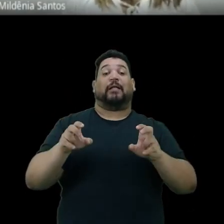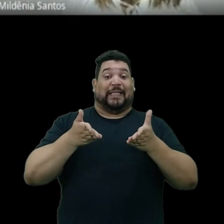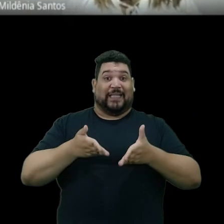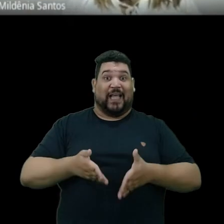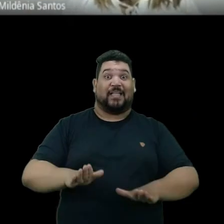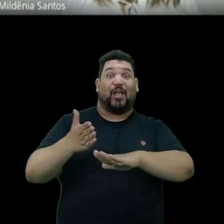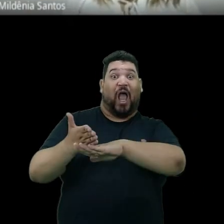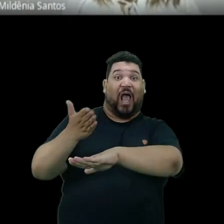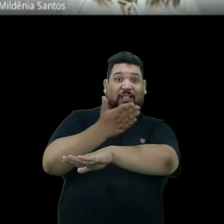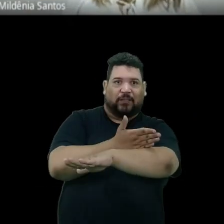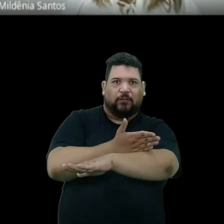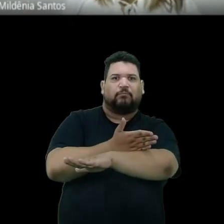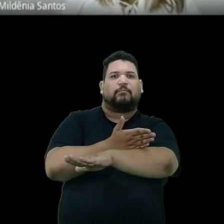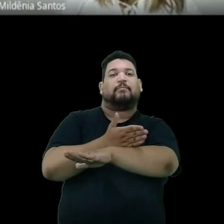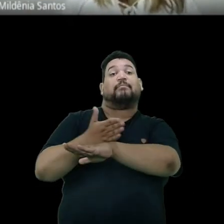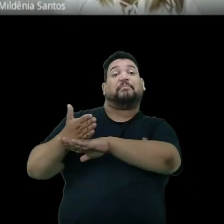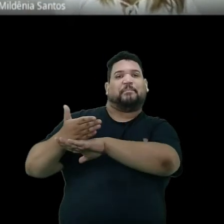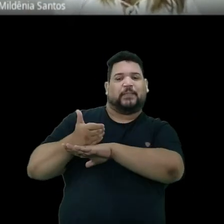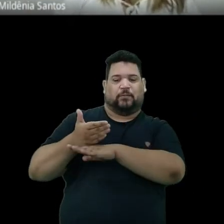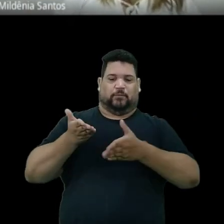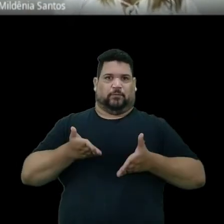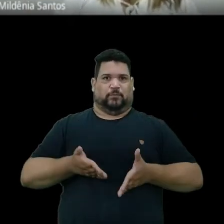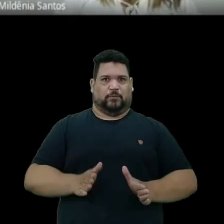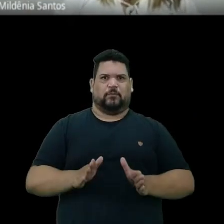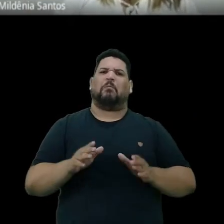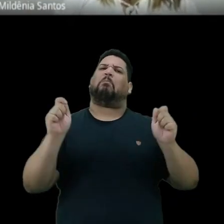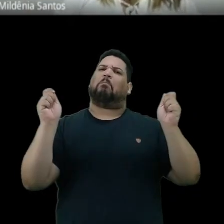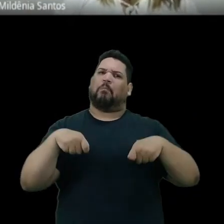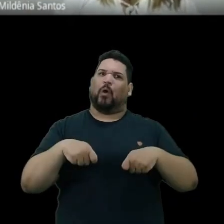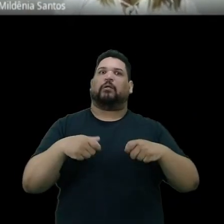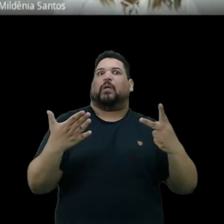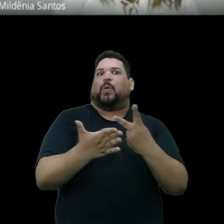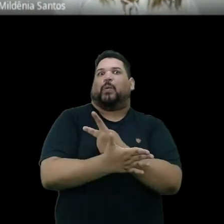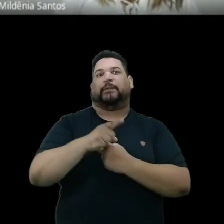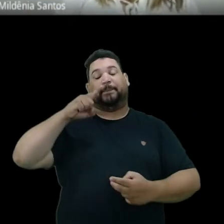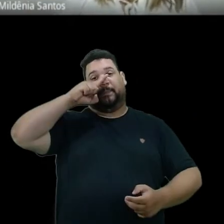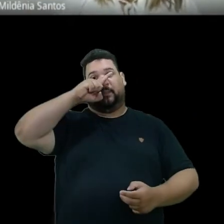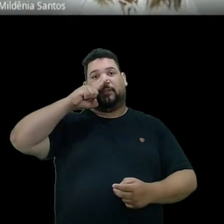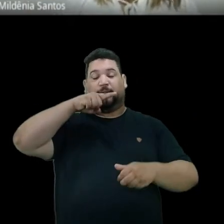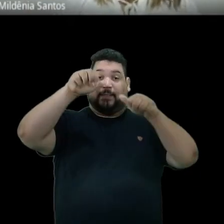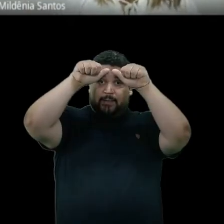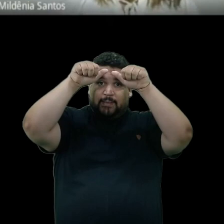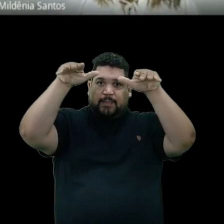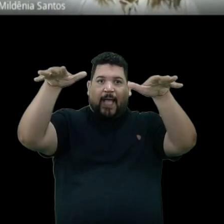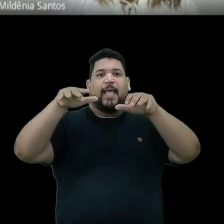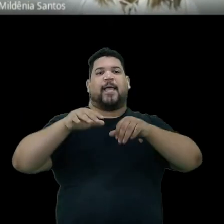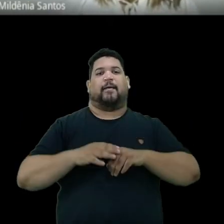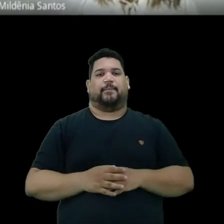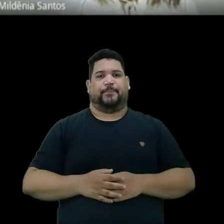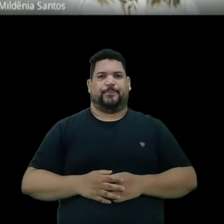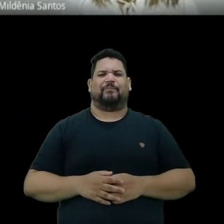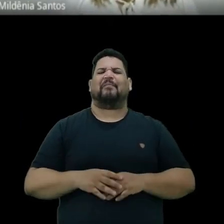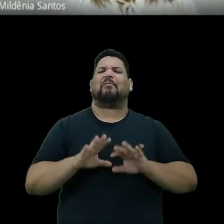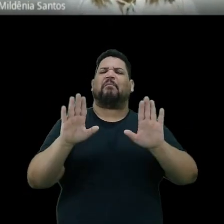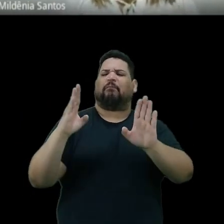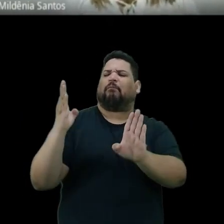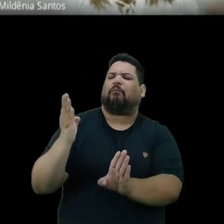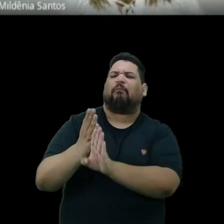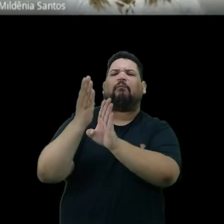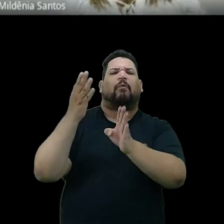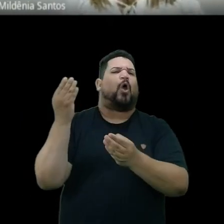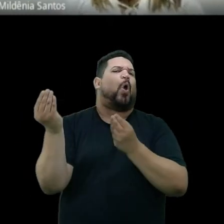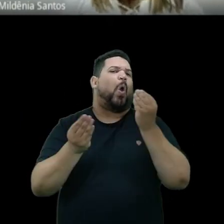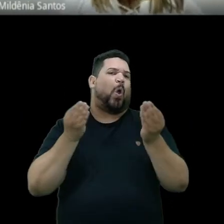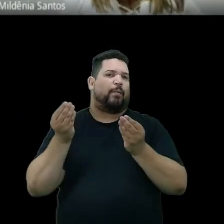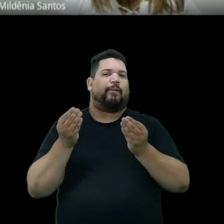podem trazer mais risco para o TEA. Então, como é feito esse diagnóstico, né? A gente vai lá